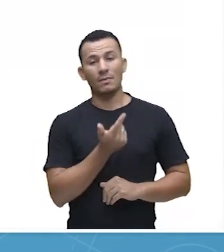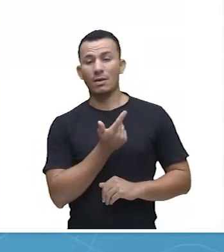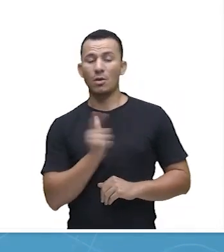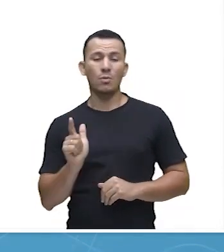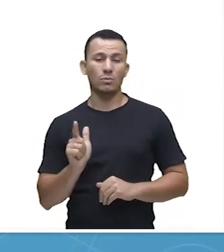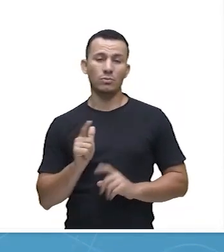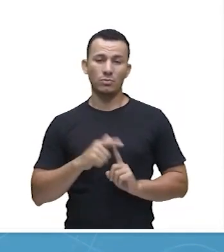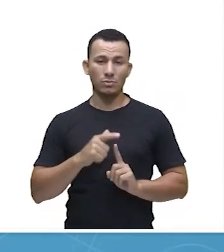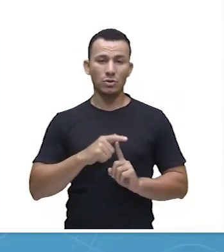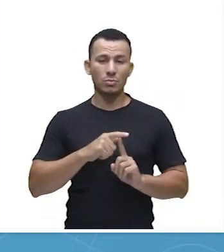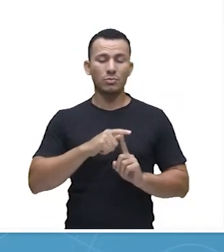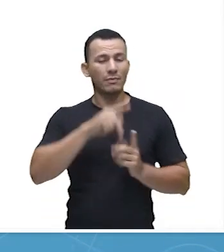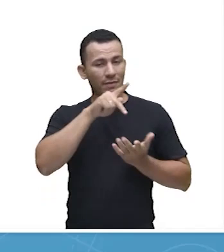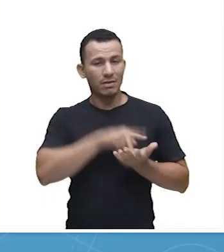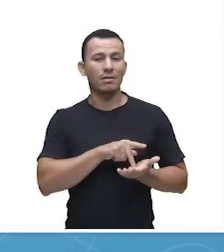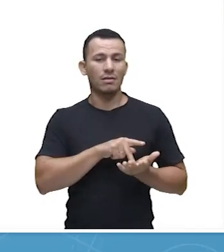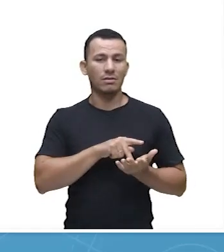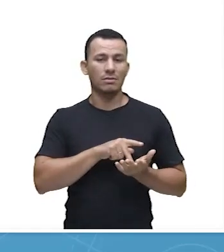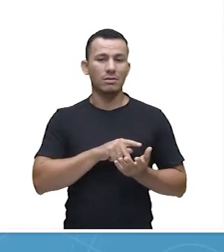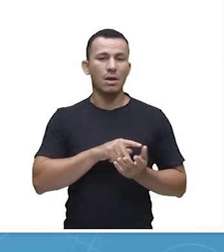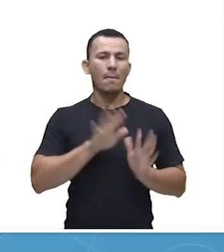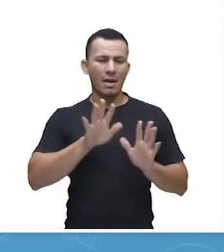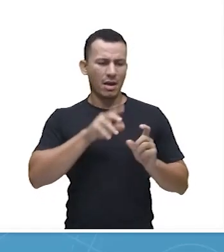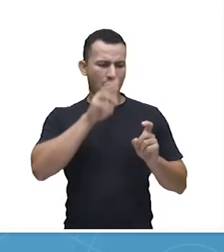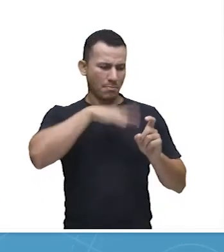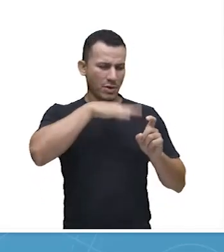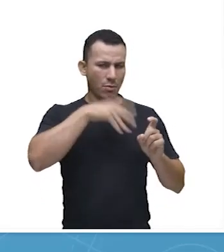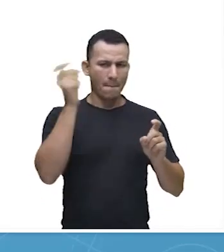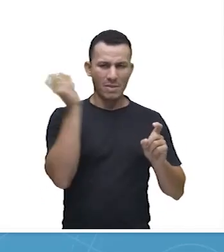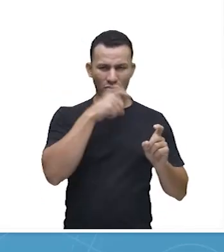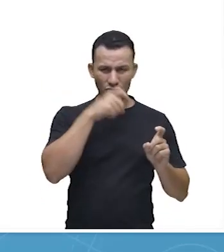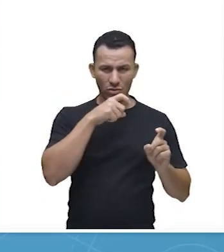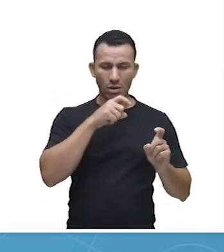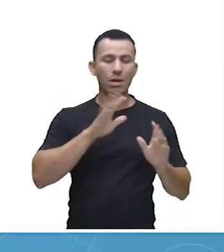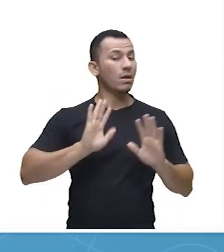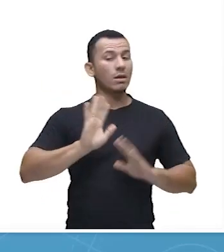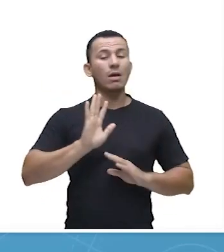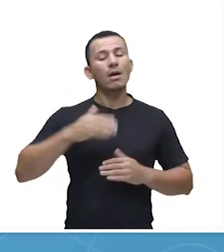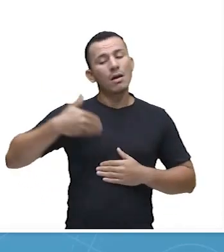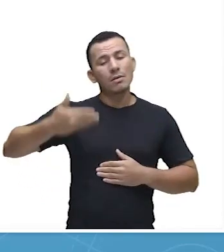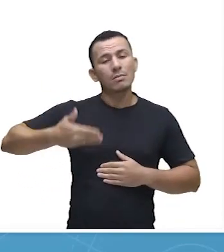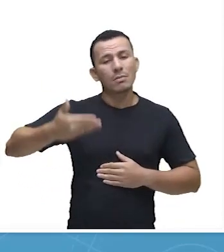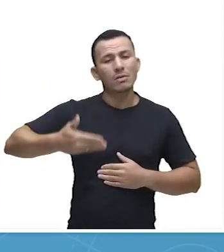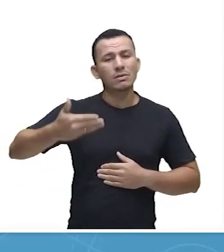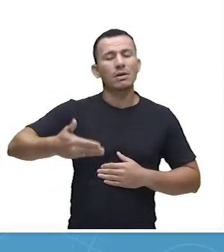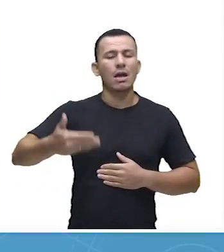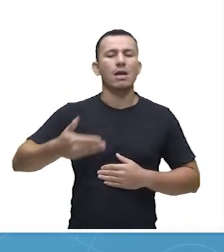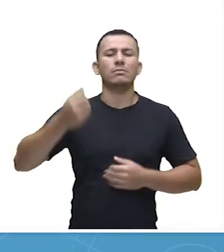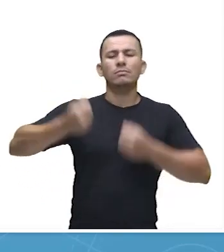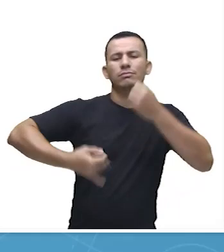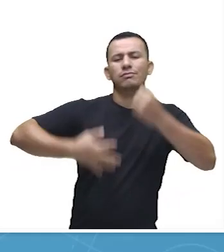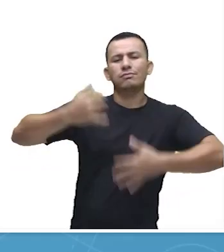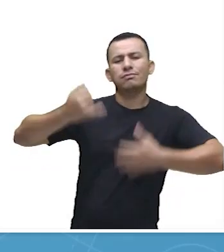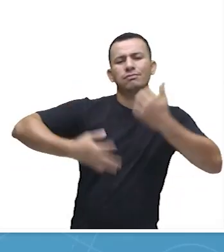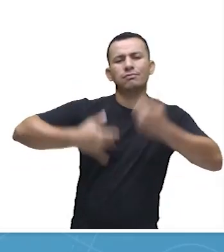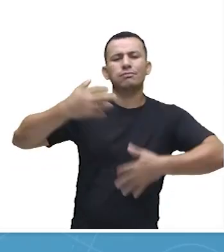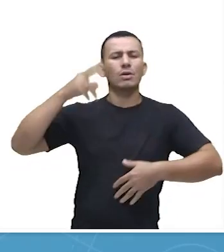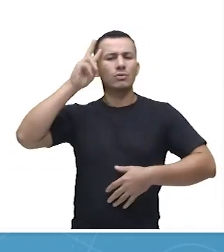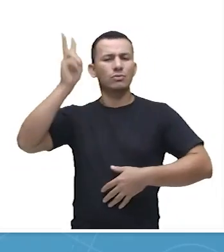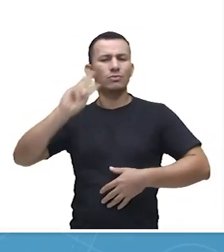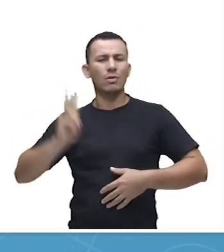verdade. Isso quer dizer que o mito é uma mentira? Não. Quer dizer que o processo de explicação que o mito